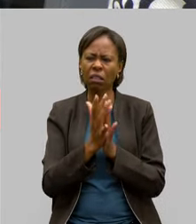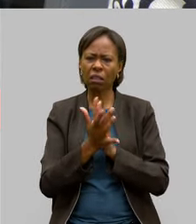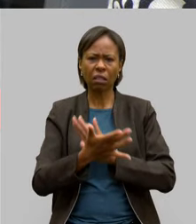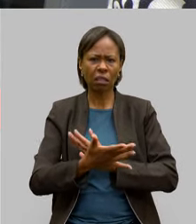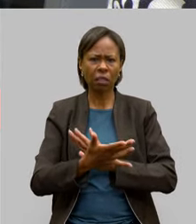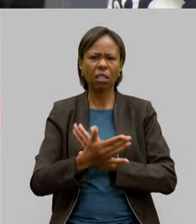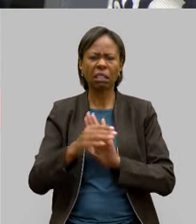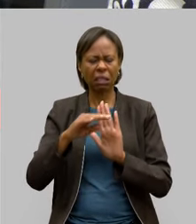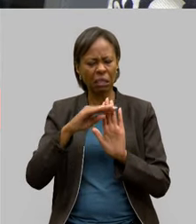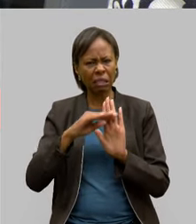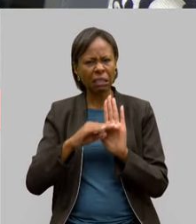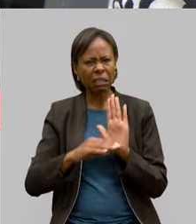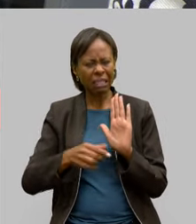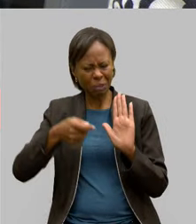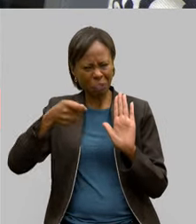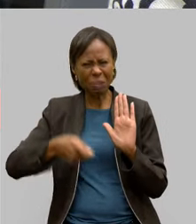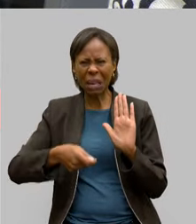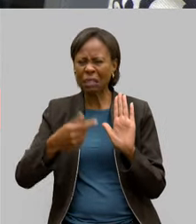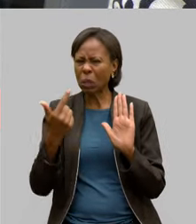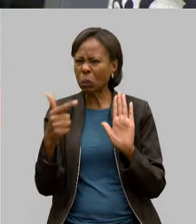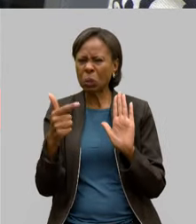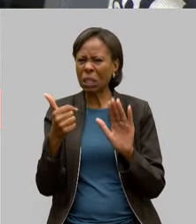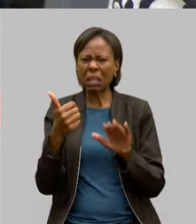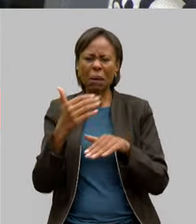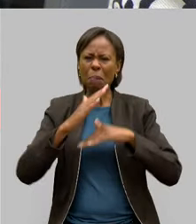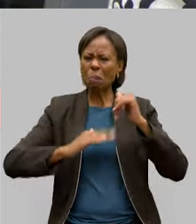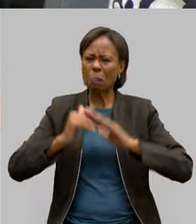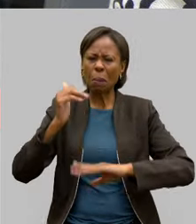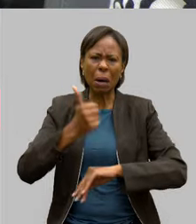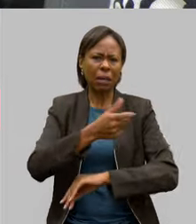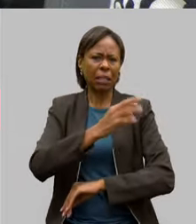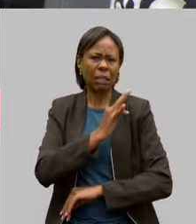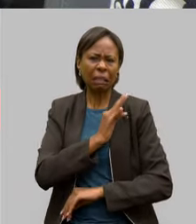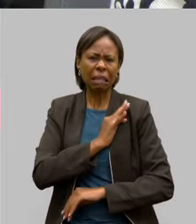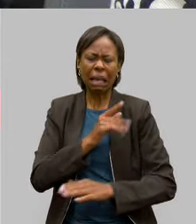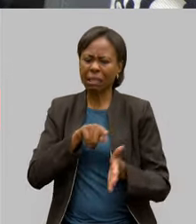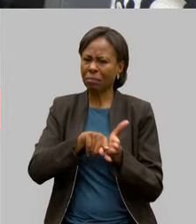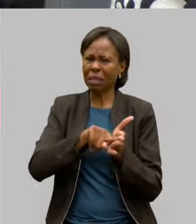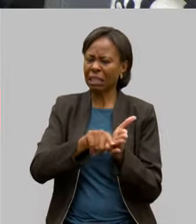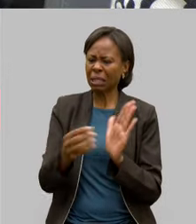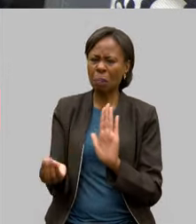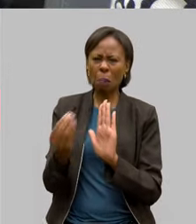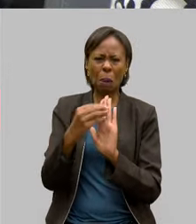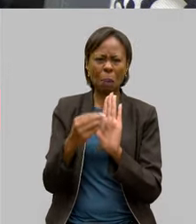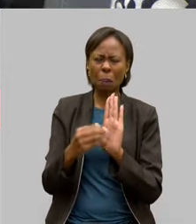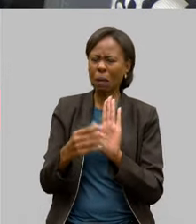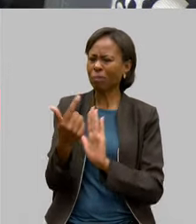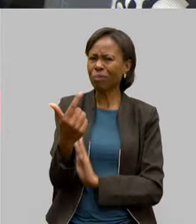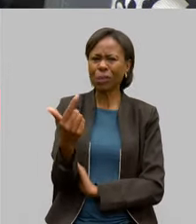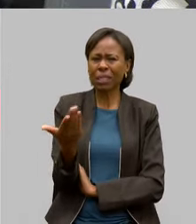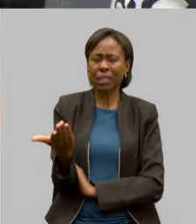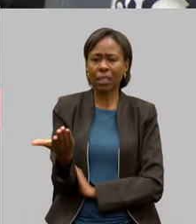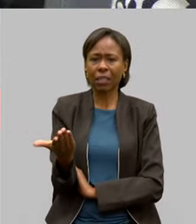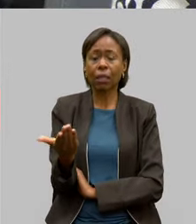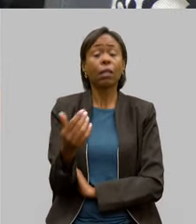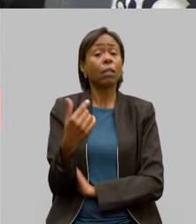preconceituosa sem nenhuma base técnica nenhuma base científica então nós temos que discutir realmente alternativas à judicialização